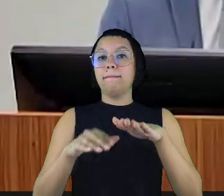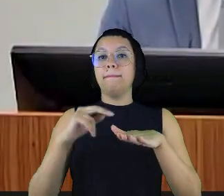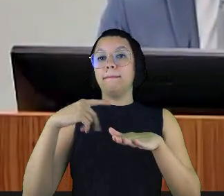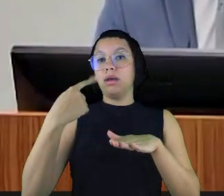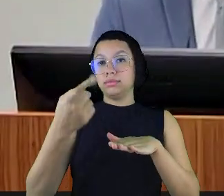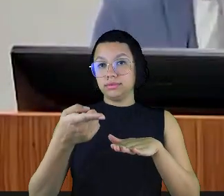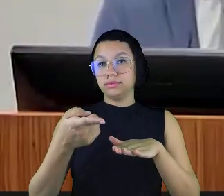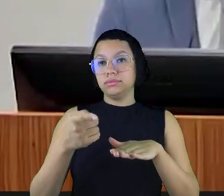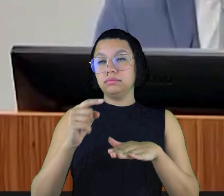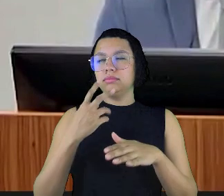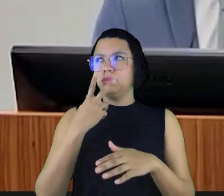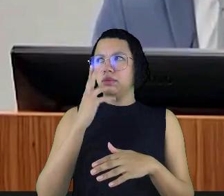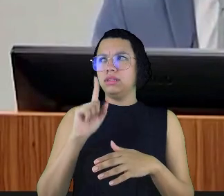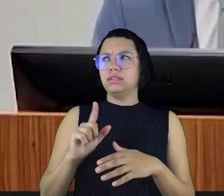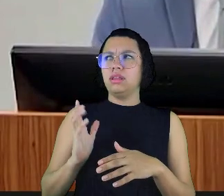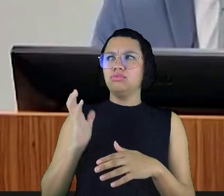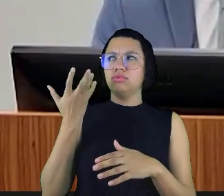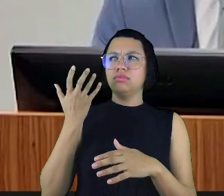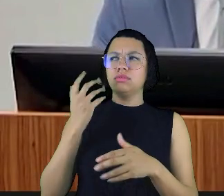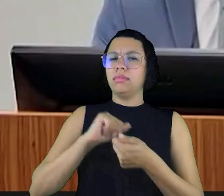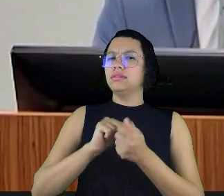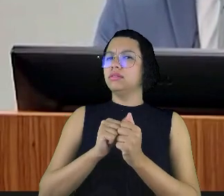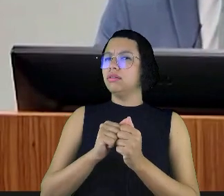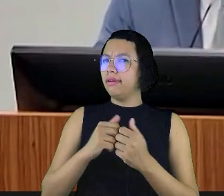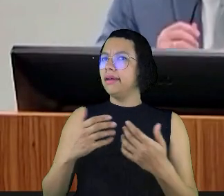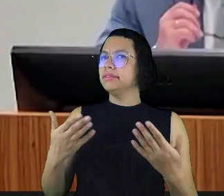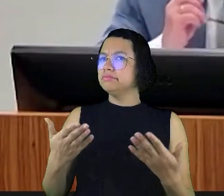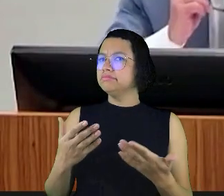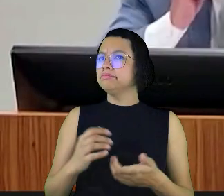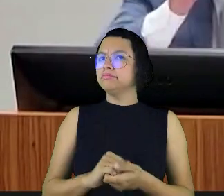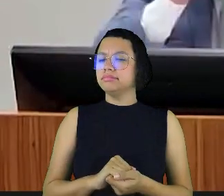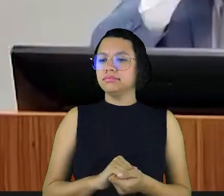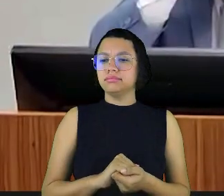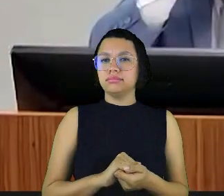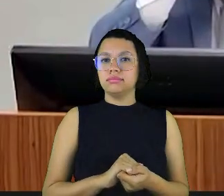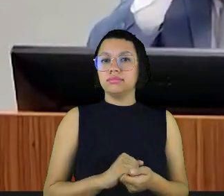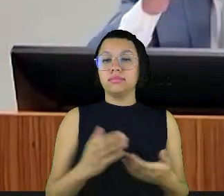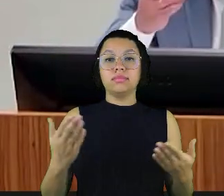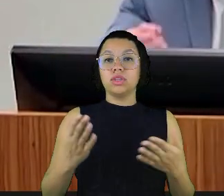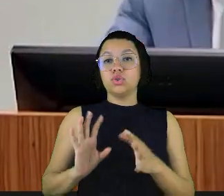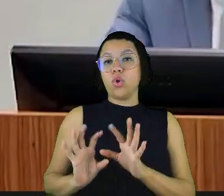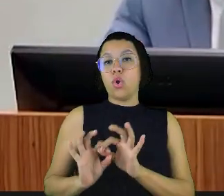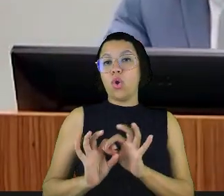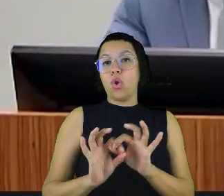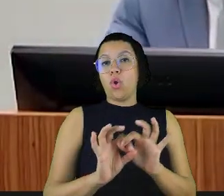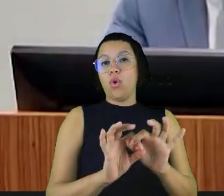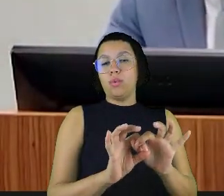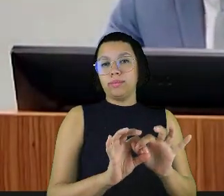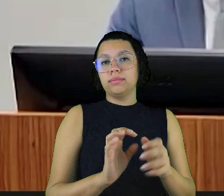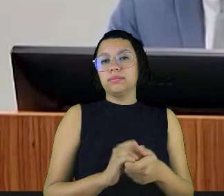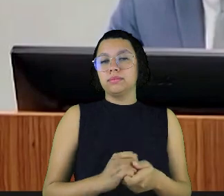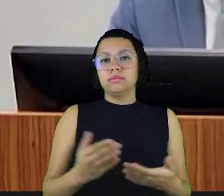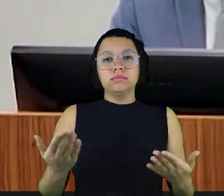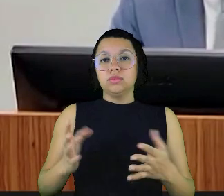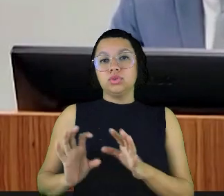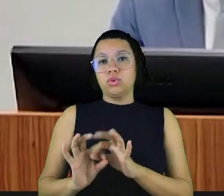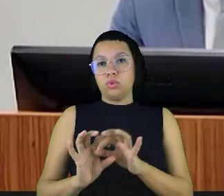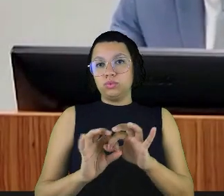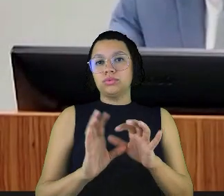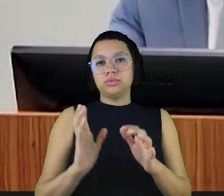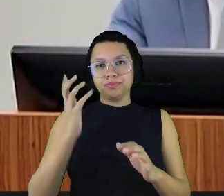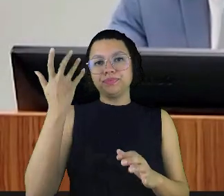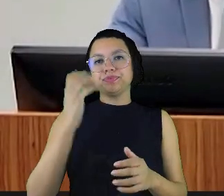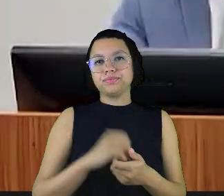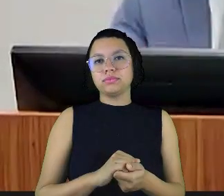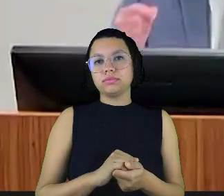solução mais adequada nesse contexto, nesses contextos decisórios que envolvem